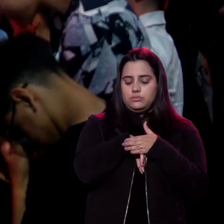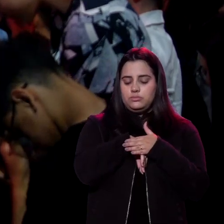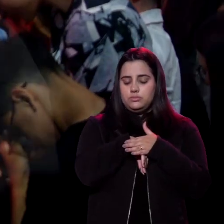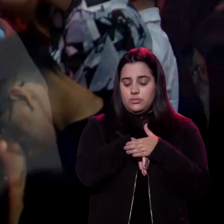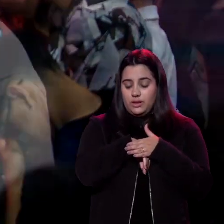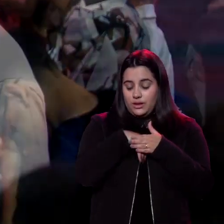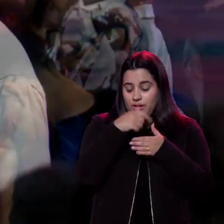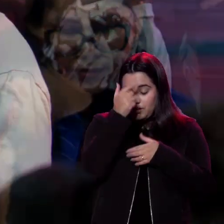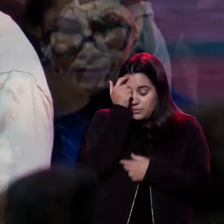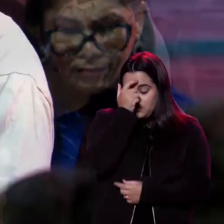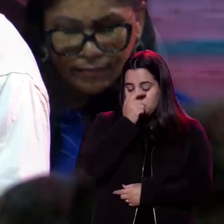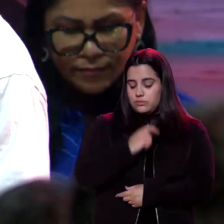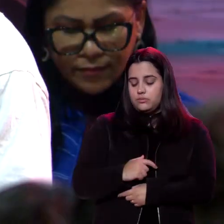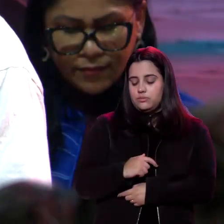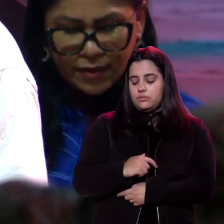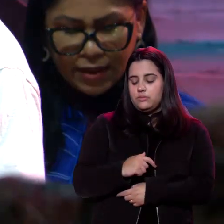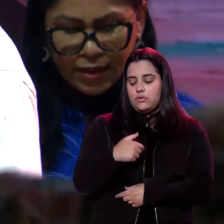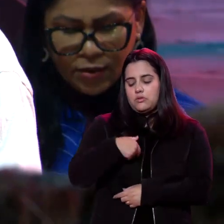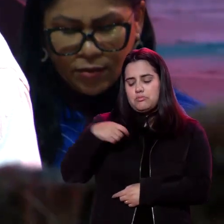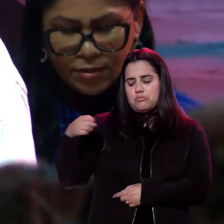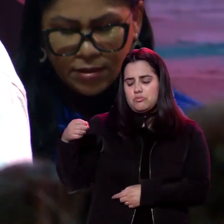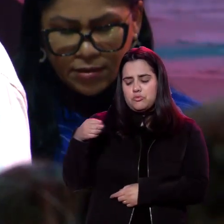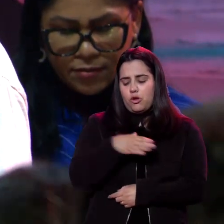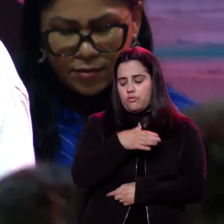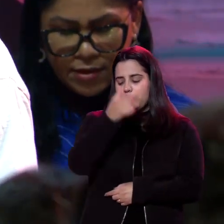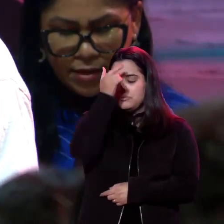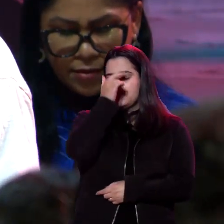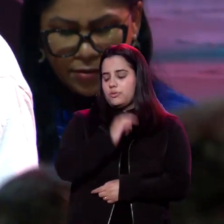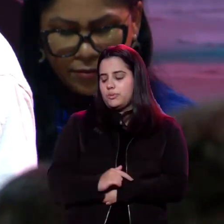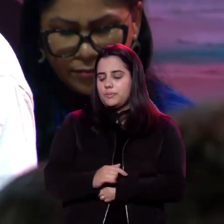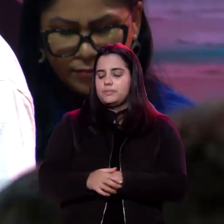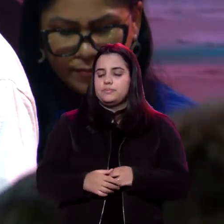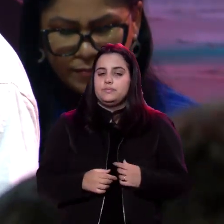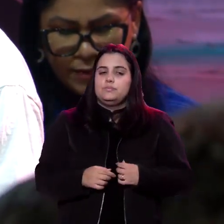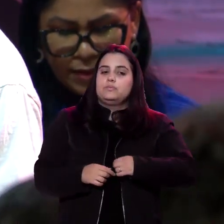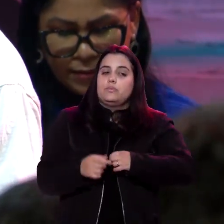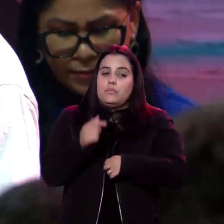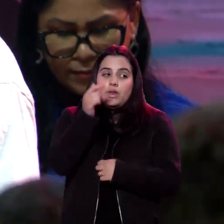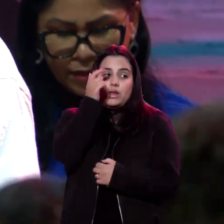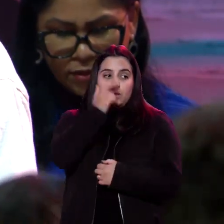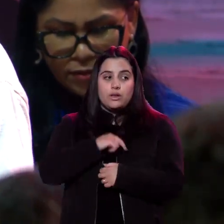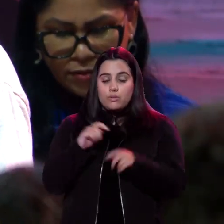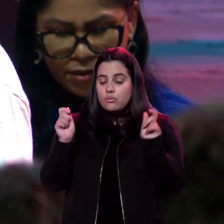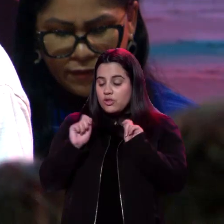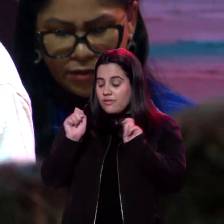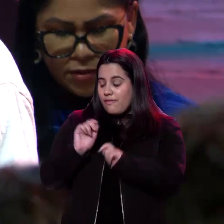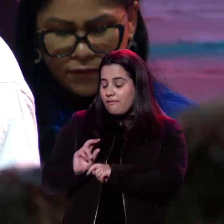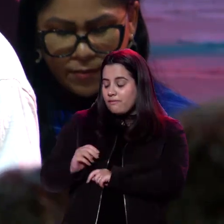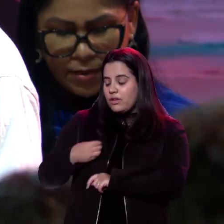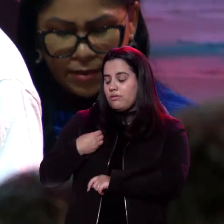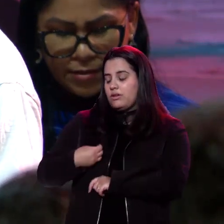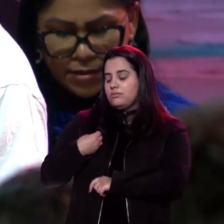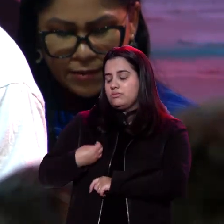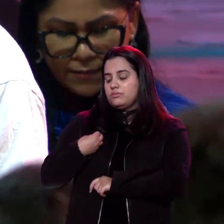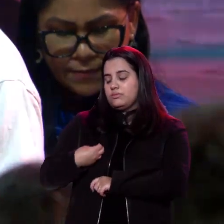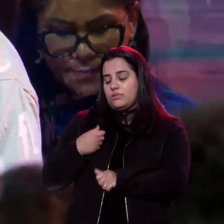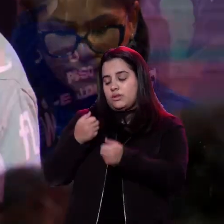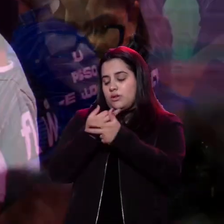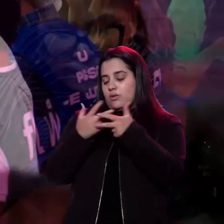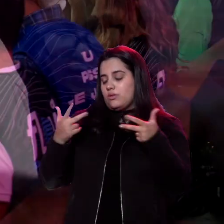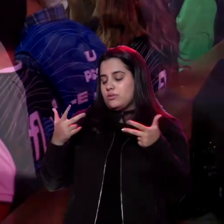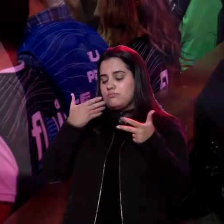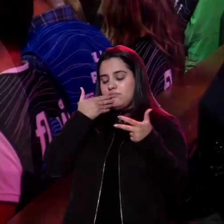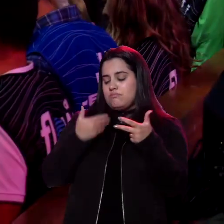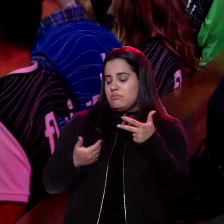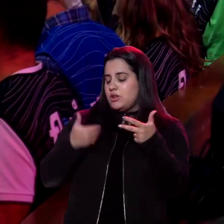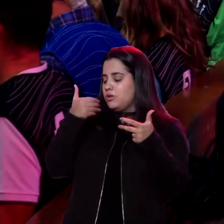me torna uma nova pessoa, para que eu possa viver coisas